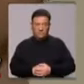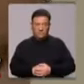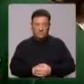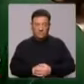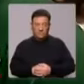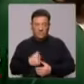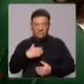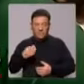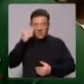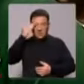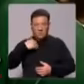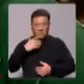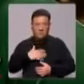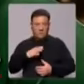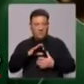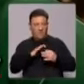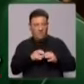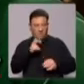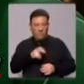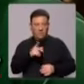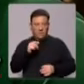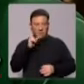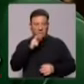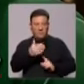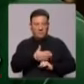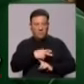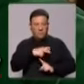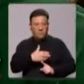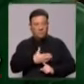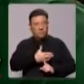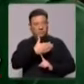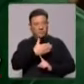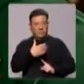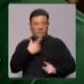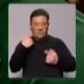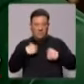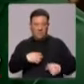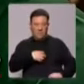E o meu maior sonho é ser olímpico e ver a bandeira de Portugal a subir e uma medalha ao